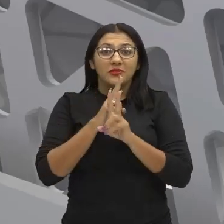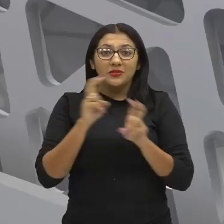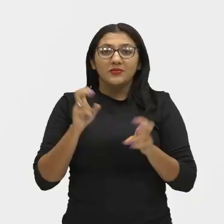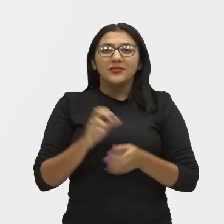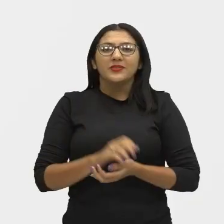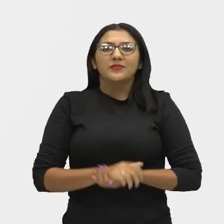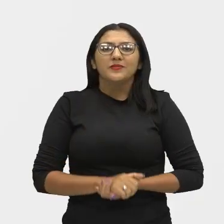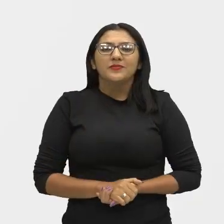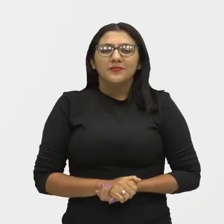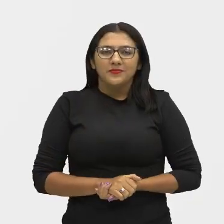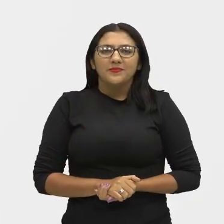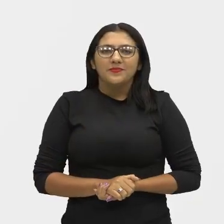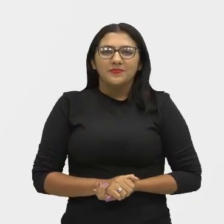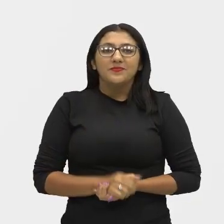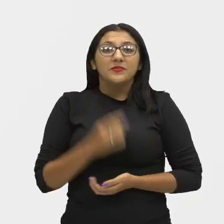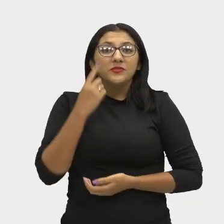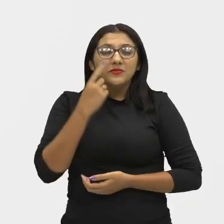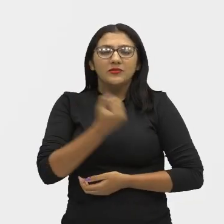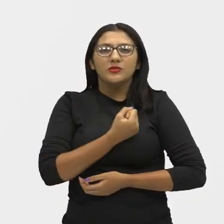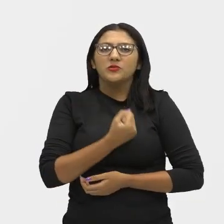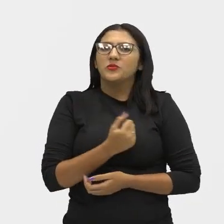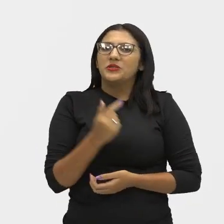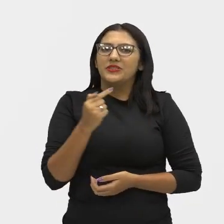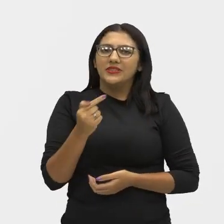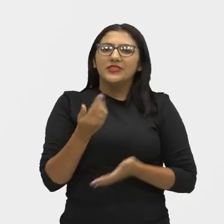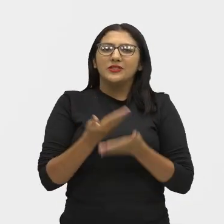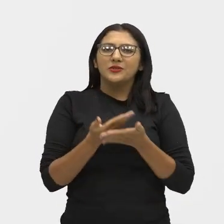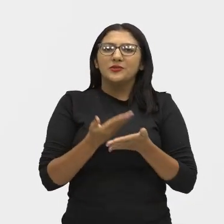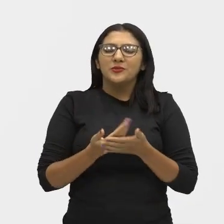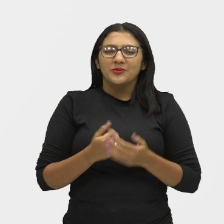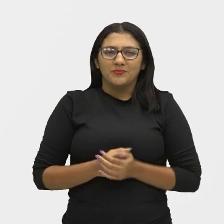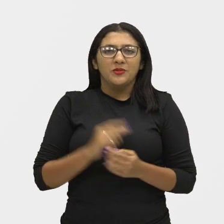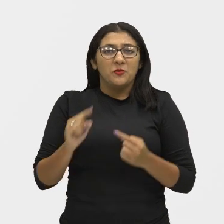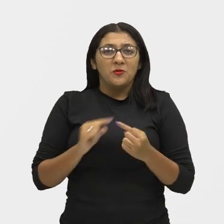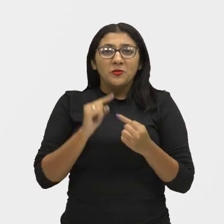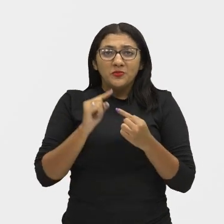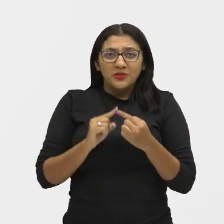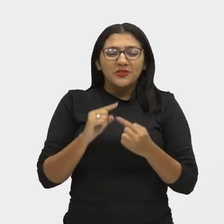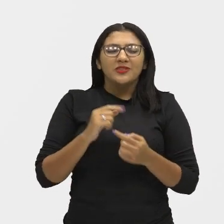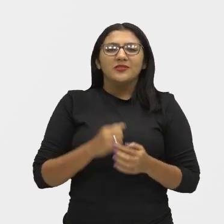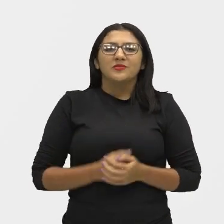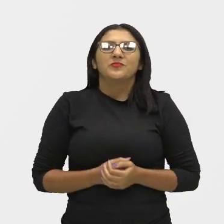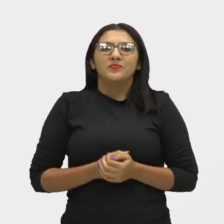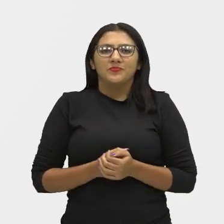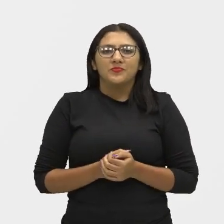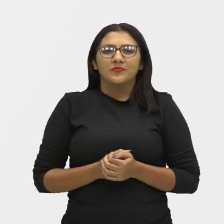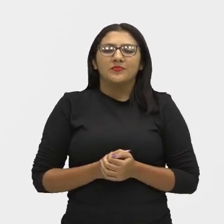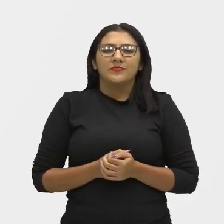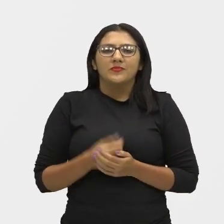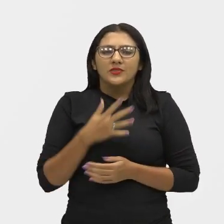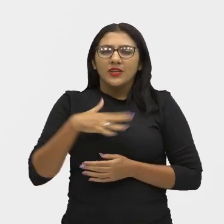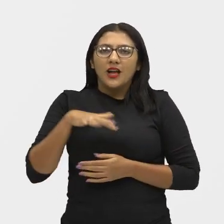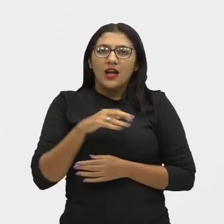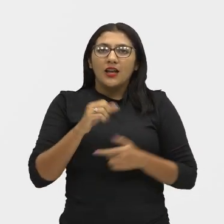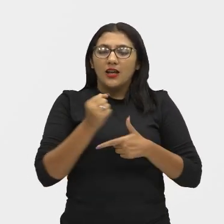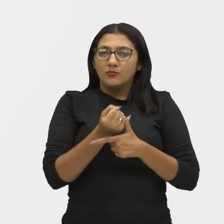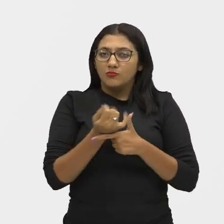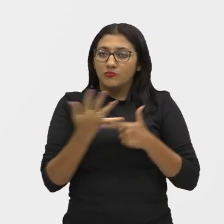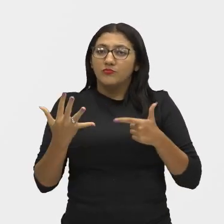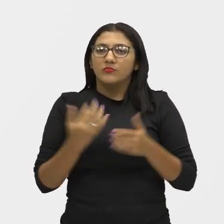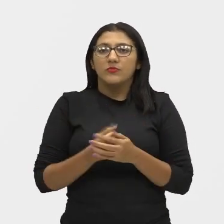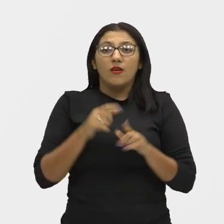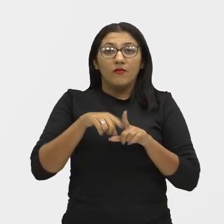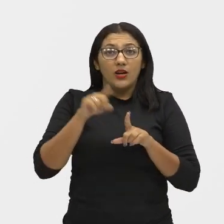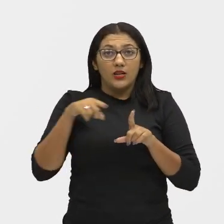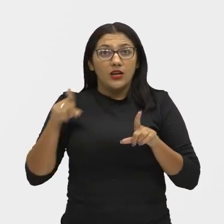só pessoal, me segue, aula 7, objeto de conhecimento, linguagem algébrica,